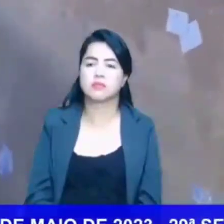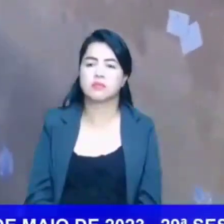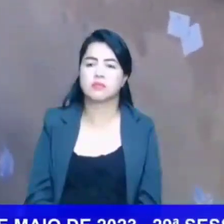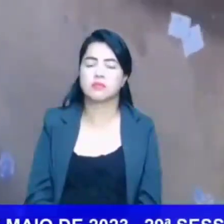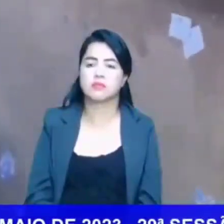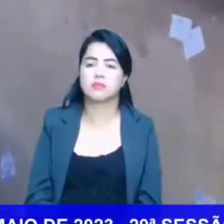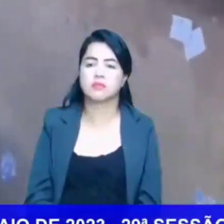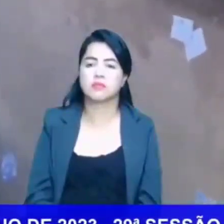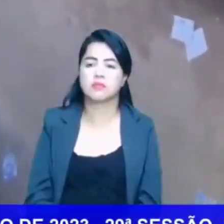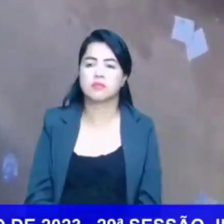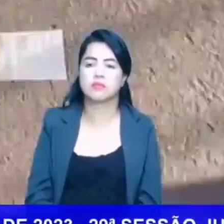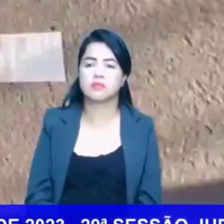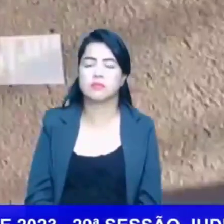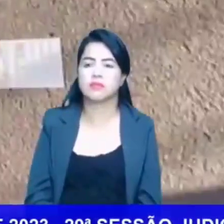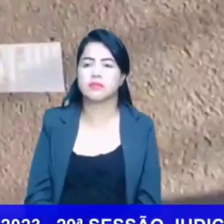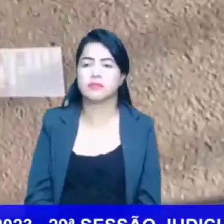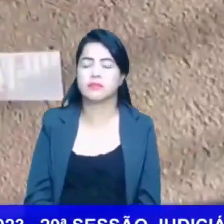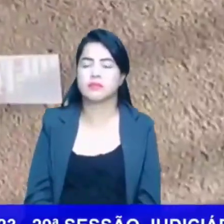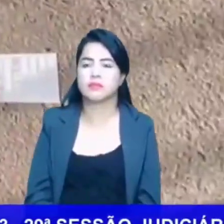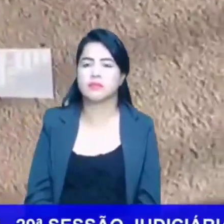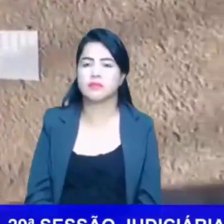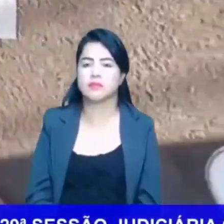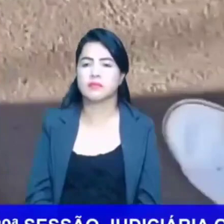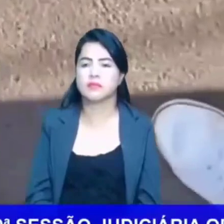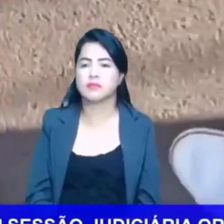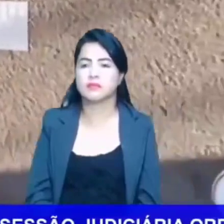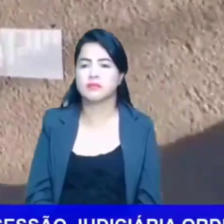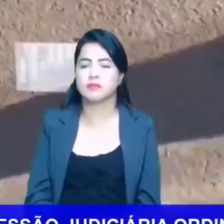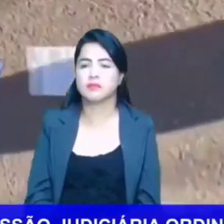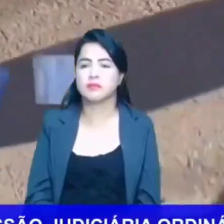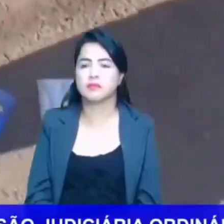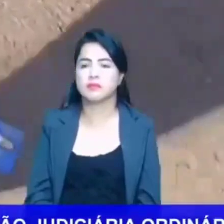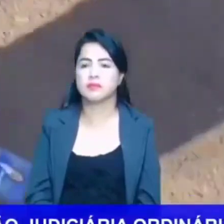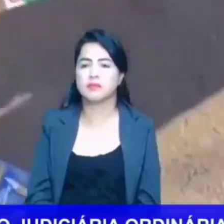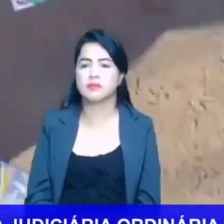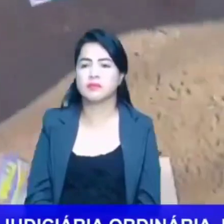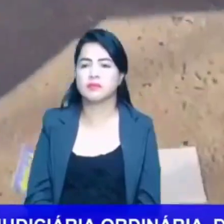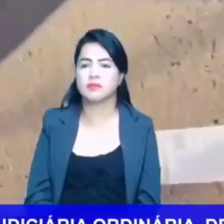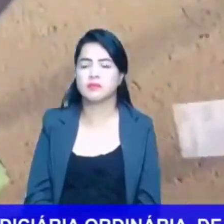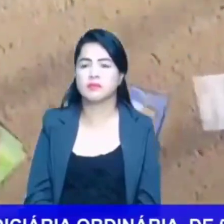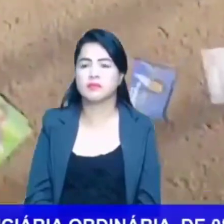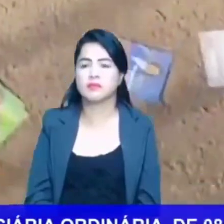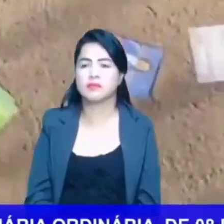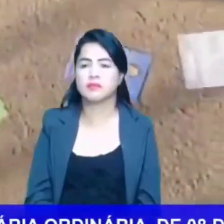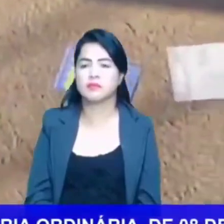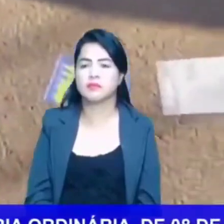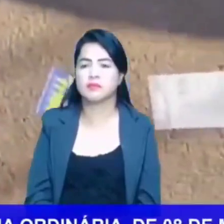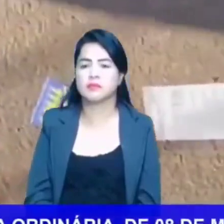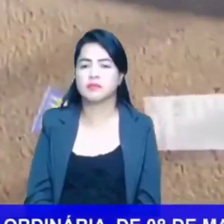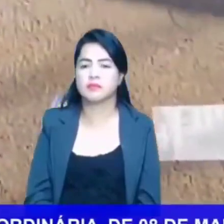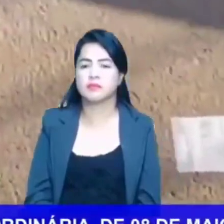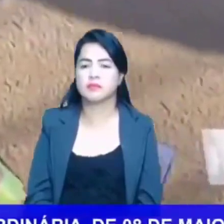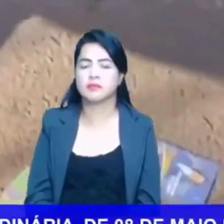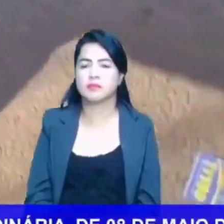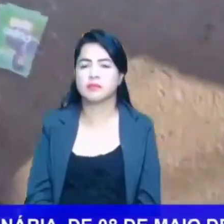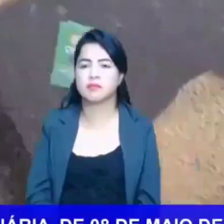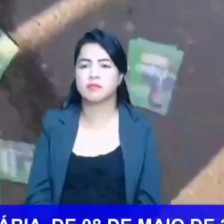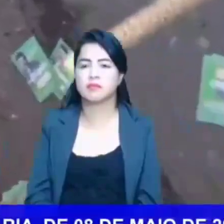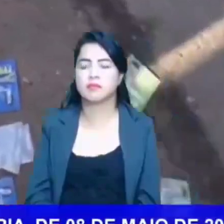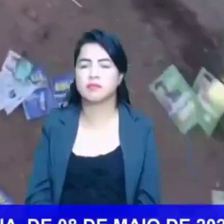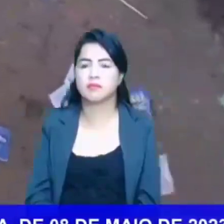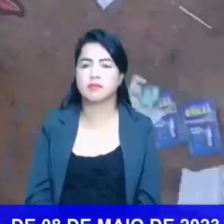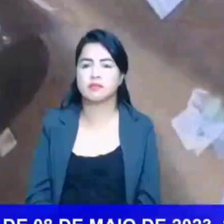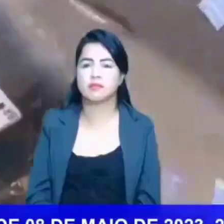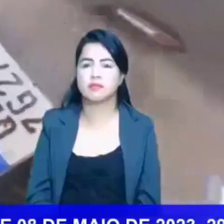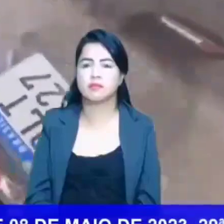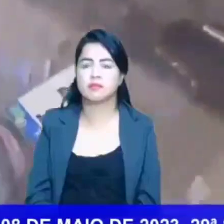de pessoas, duas bicicletas, uma azul e uma vermelha do lado direito e do lado esquerdo. Excelência. Novamente o vídeo